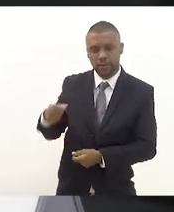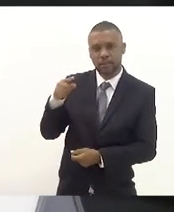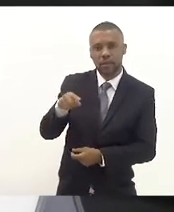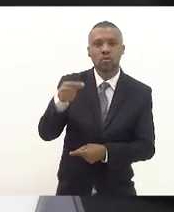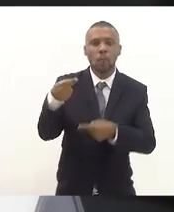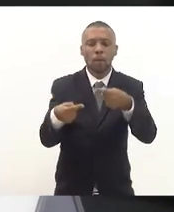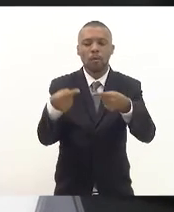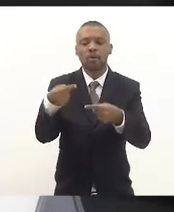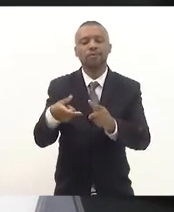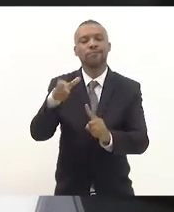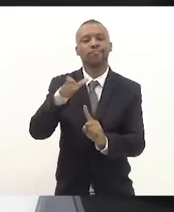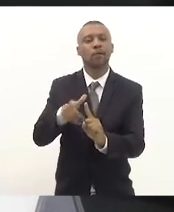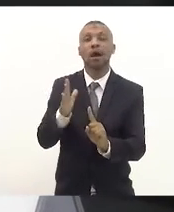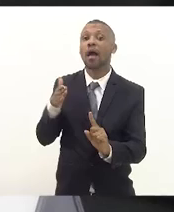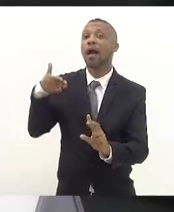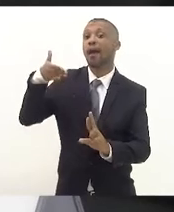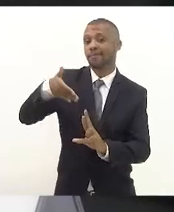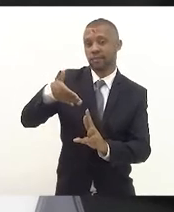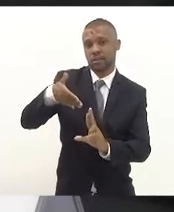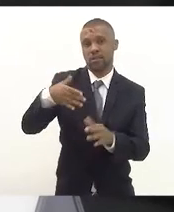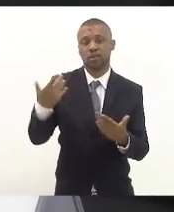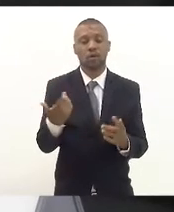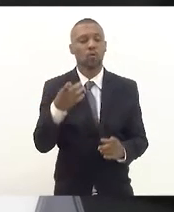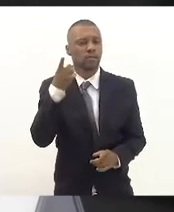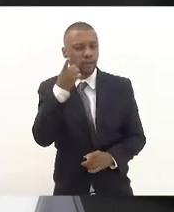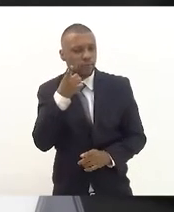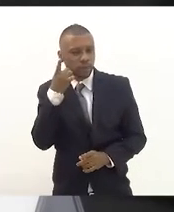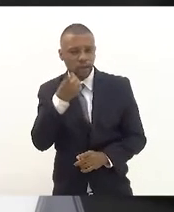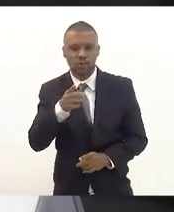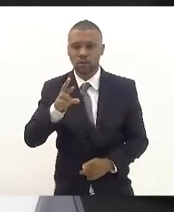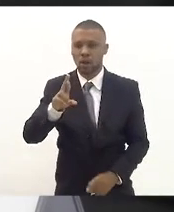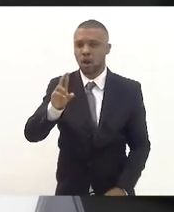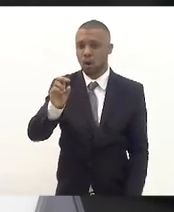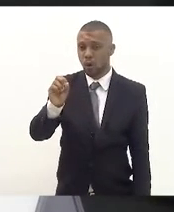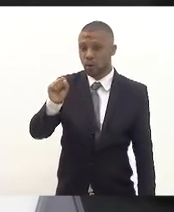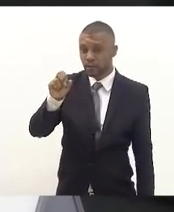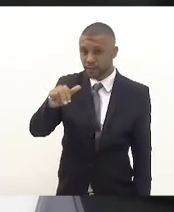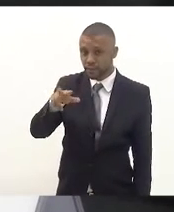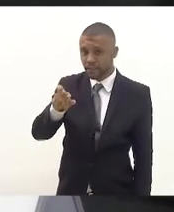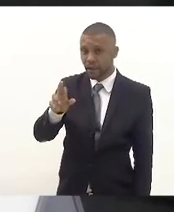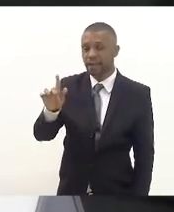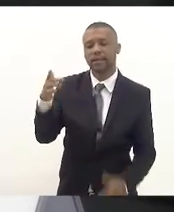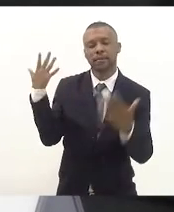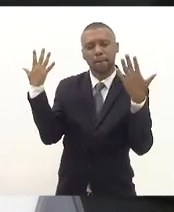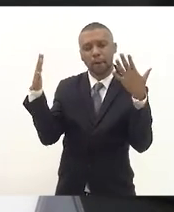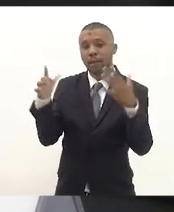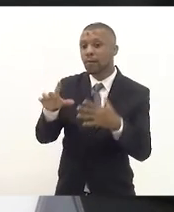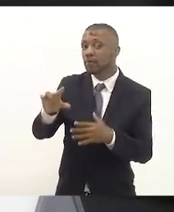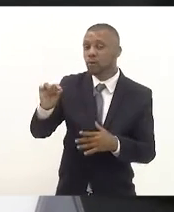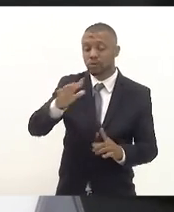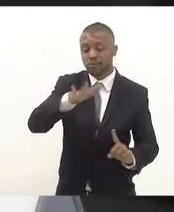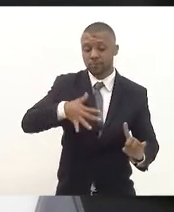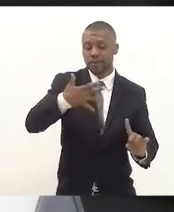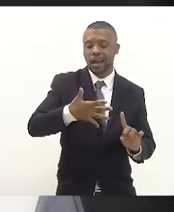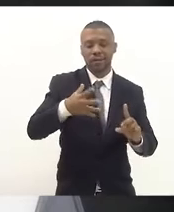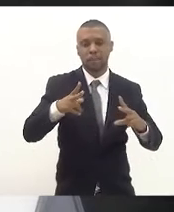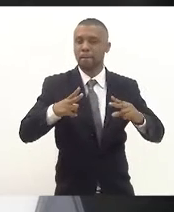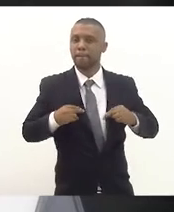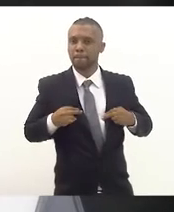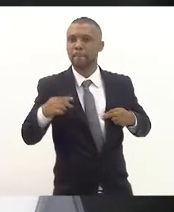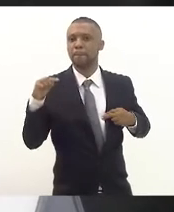político Então os em vekta de parabéns pela escolha Celso parabéns a merecida merecida homenagem